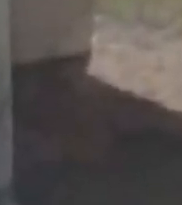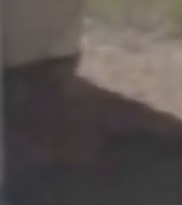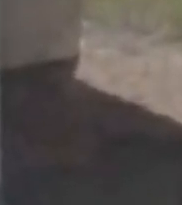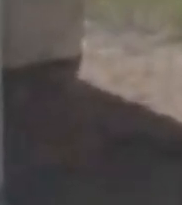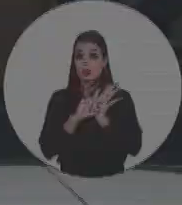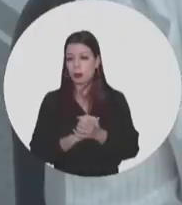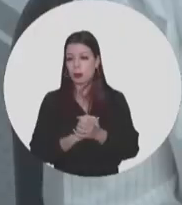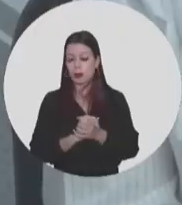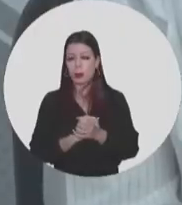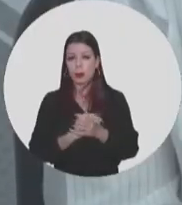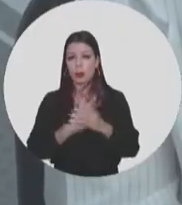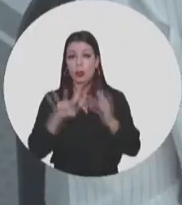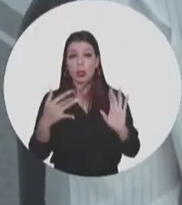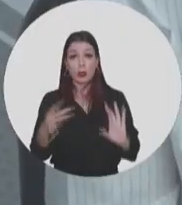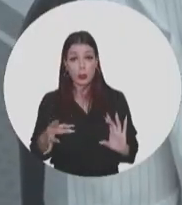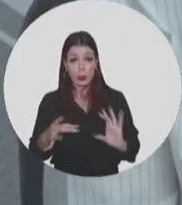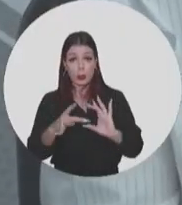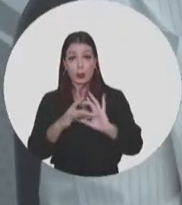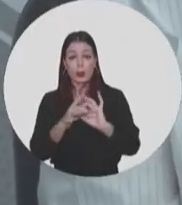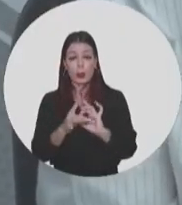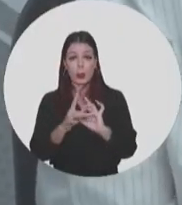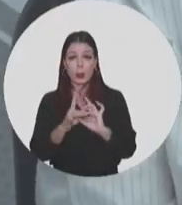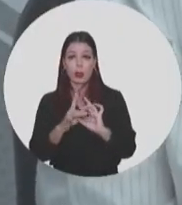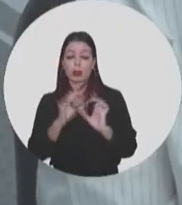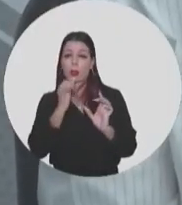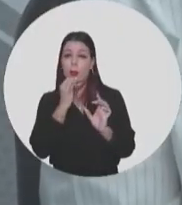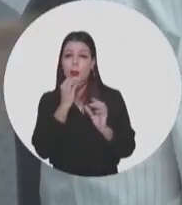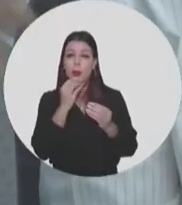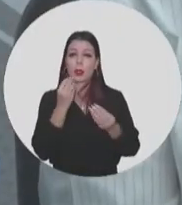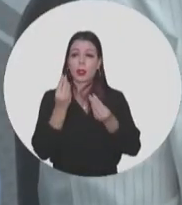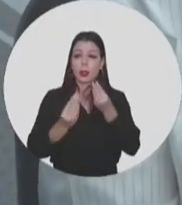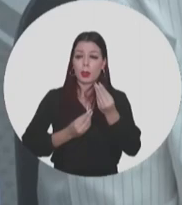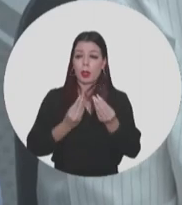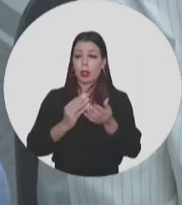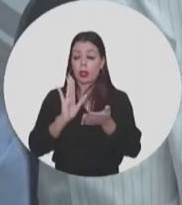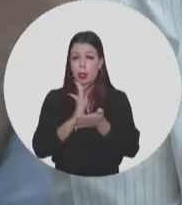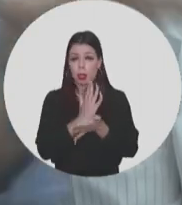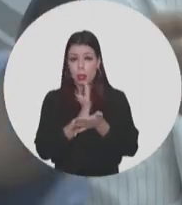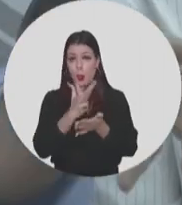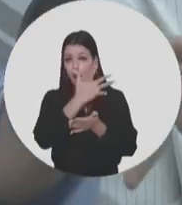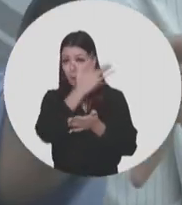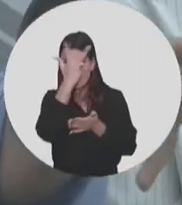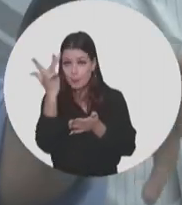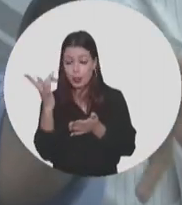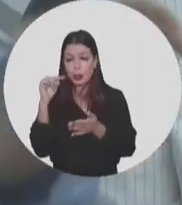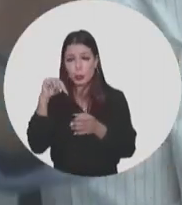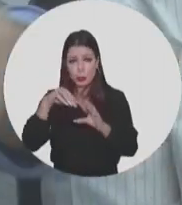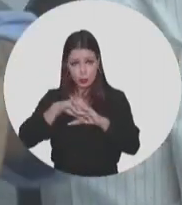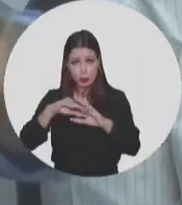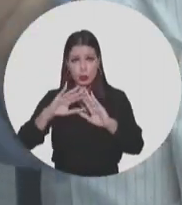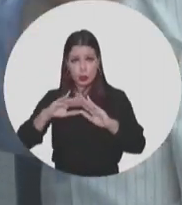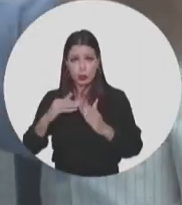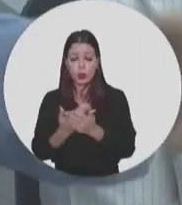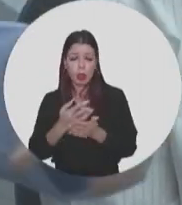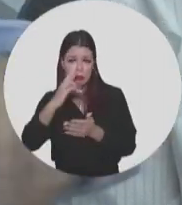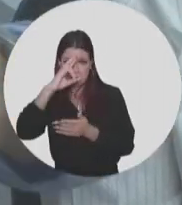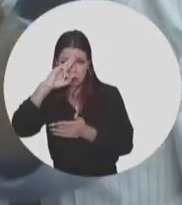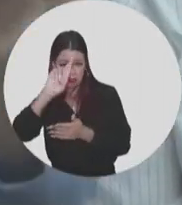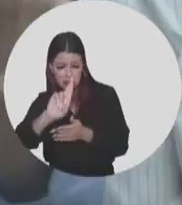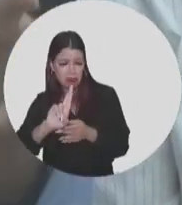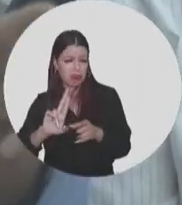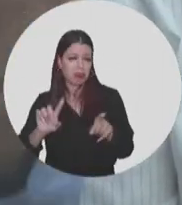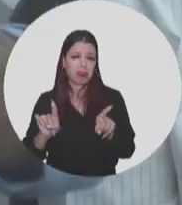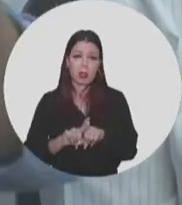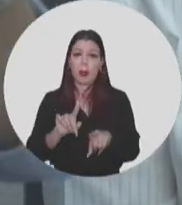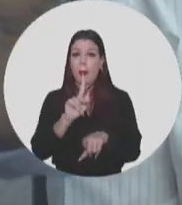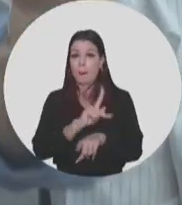junto com uma mesa composta por 6 autoridades em segurança e educação aqui de Mato Grosso do Sul, então falaram sobre algumas medidas que